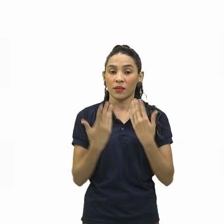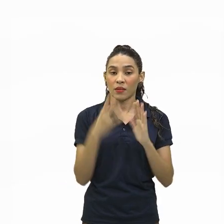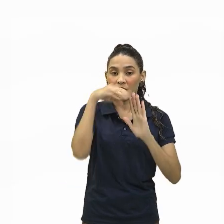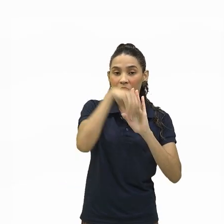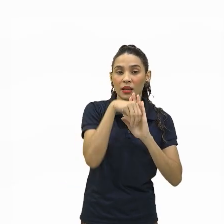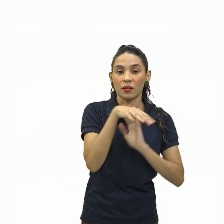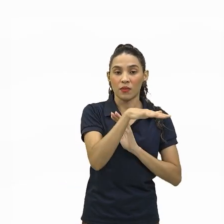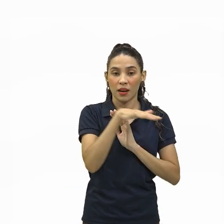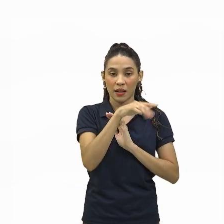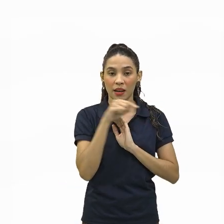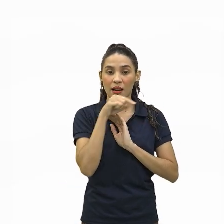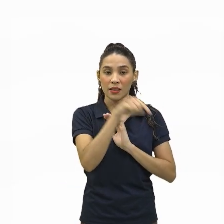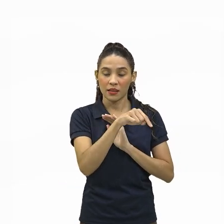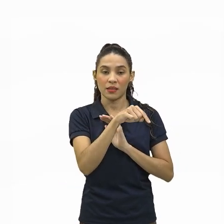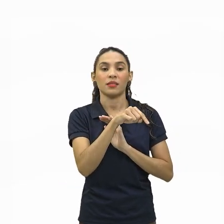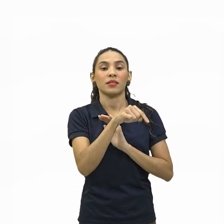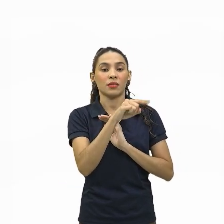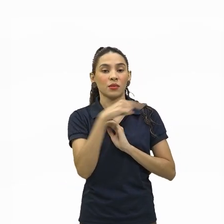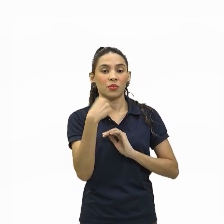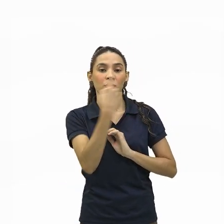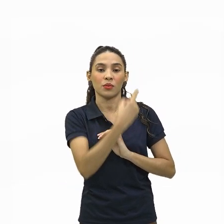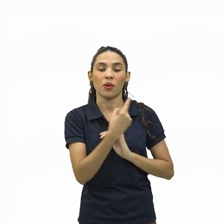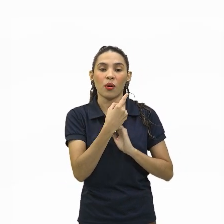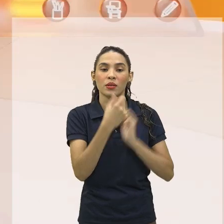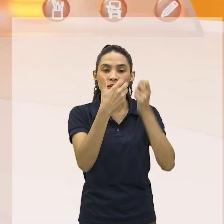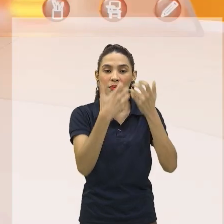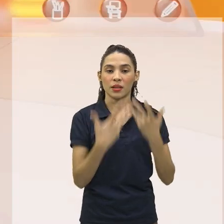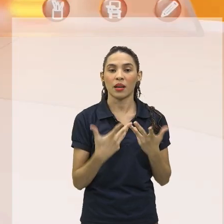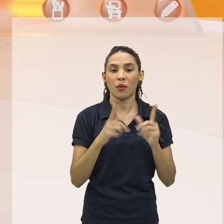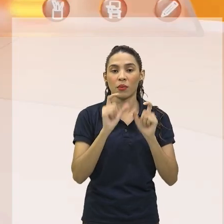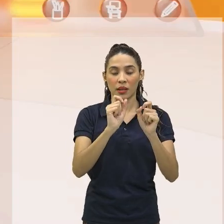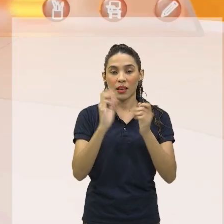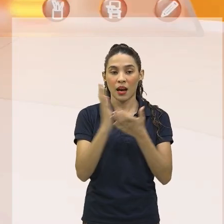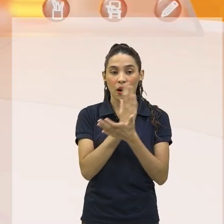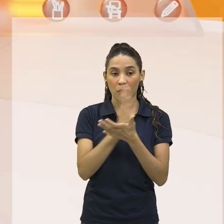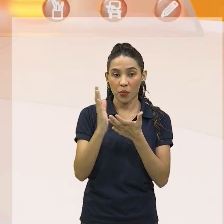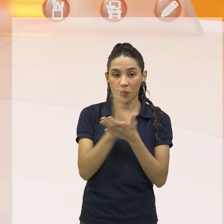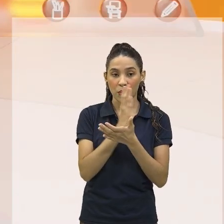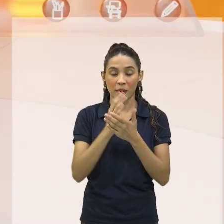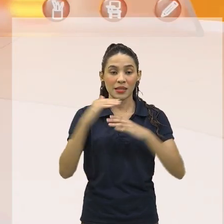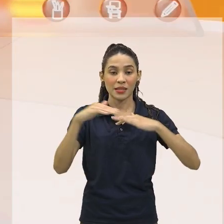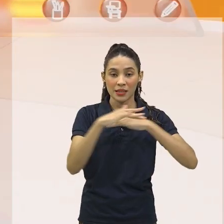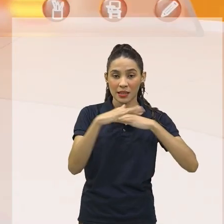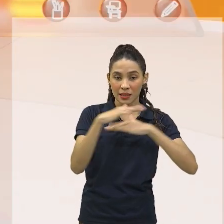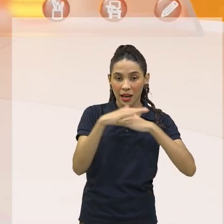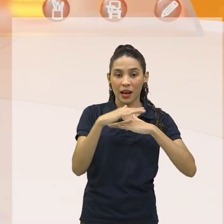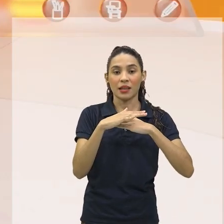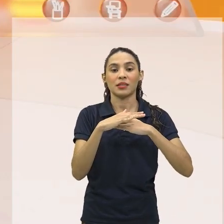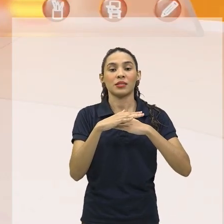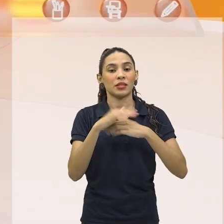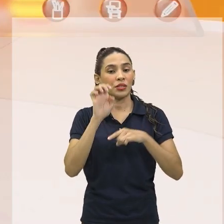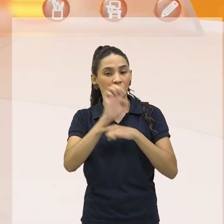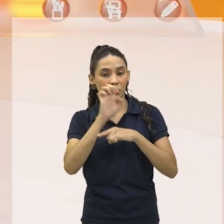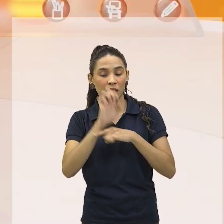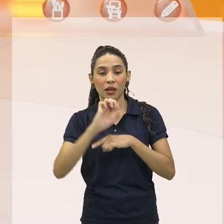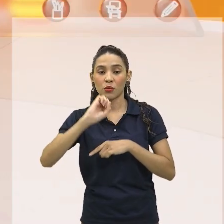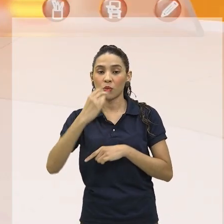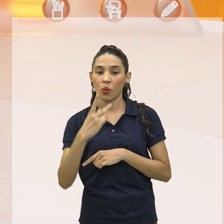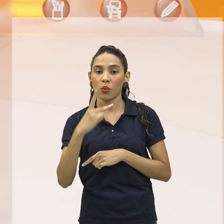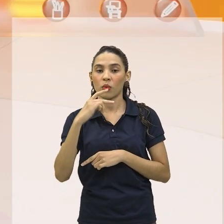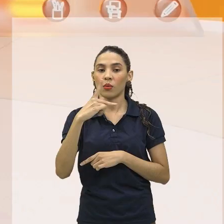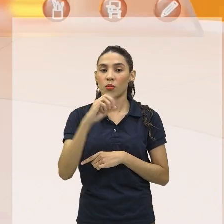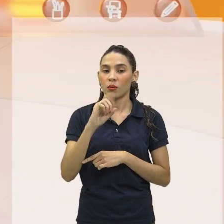dessa região, nós iremos destacar algumas cidades, estados ou polis,